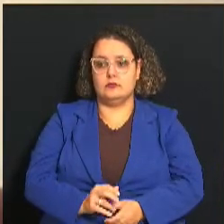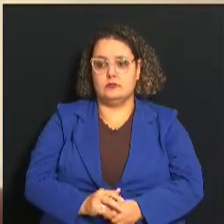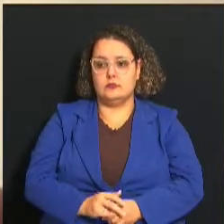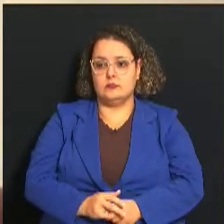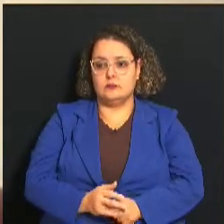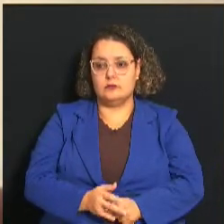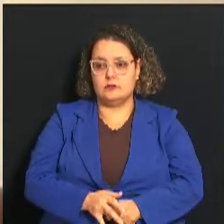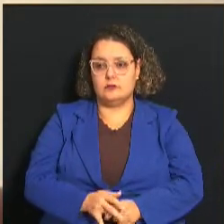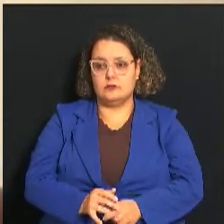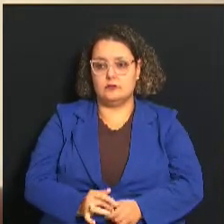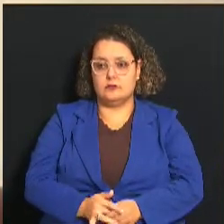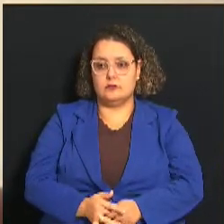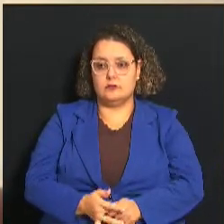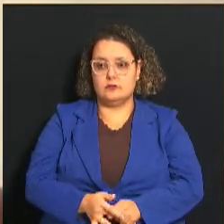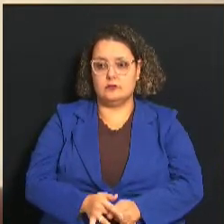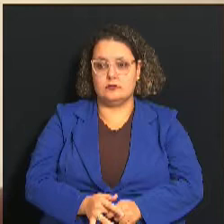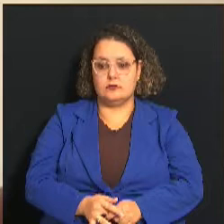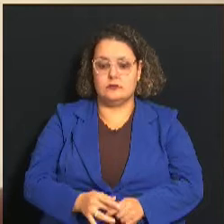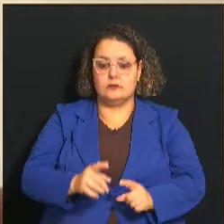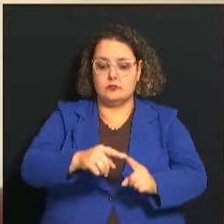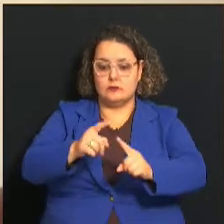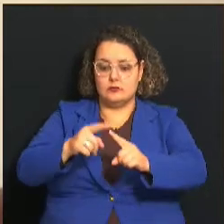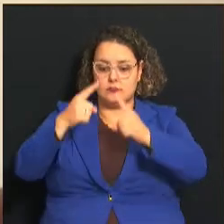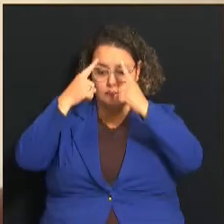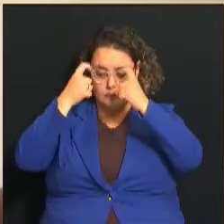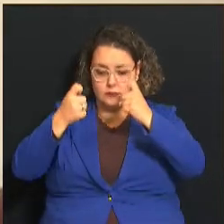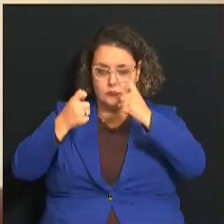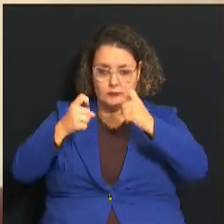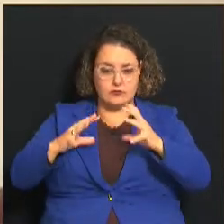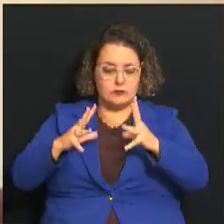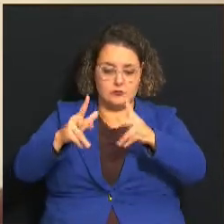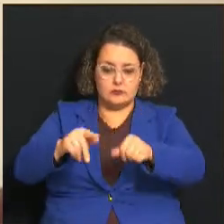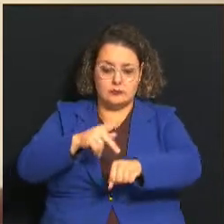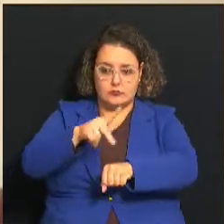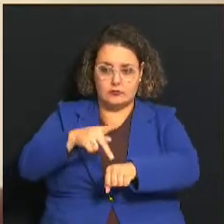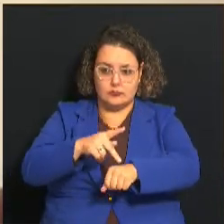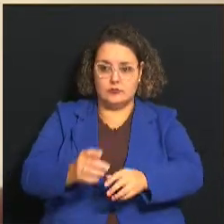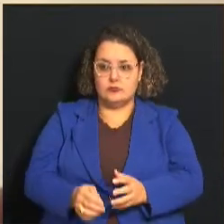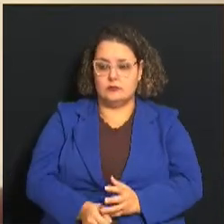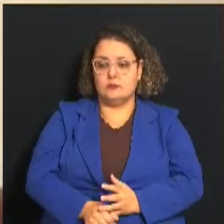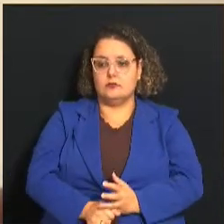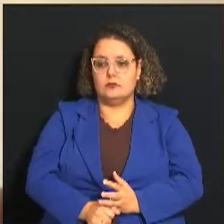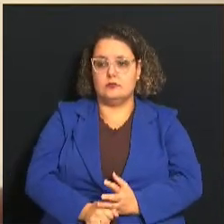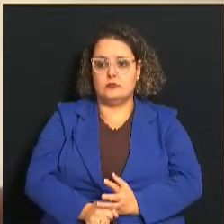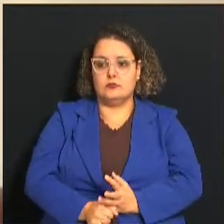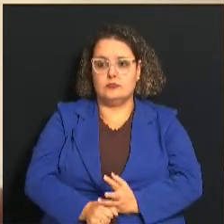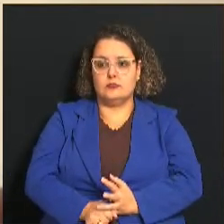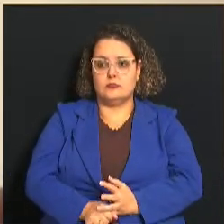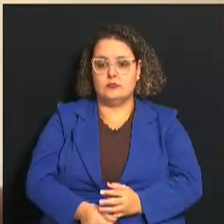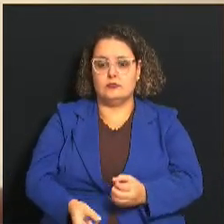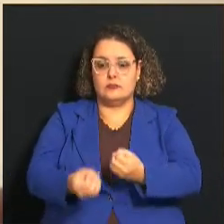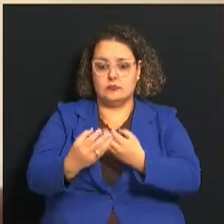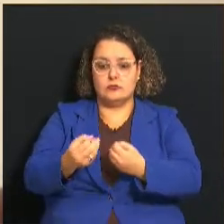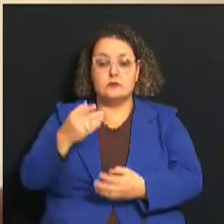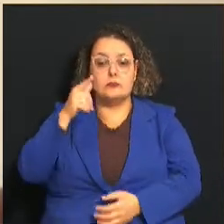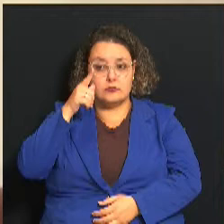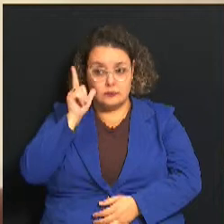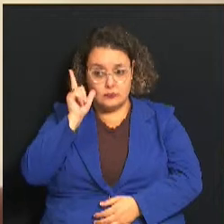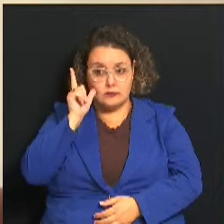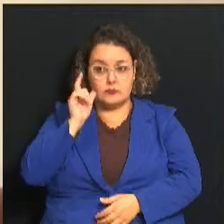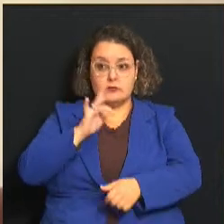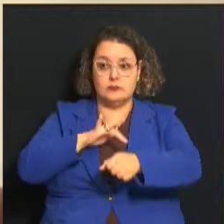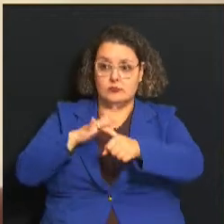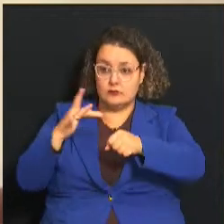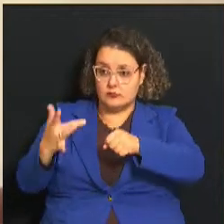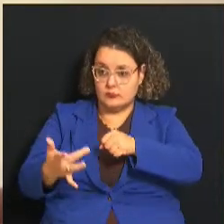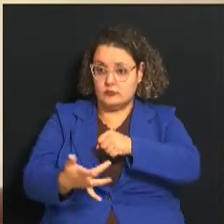dessas situações de violência pelo país afora, né? Aquele dado que circulou, inclusive ontem, em muitas redes sociais,